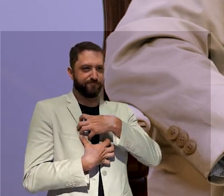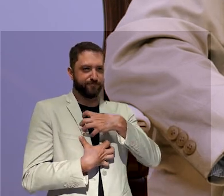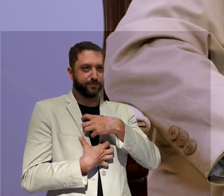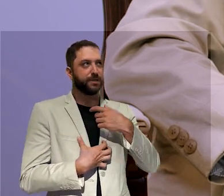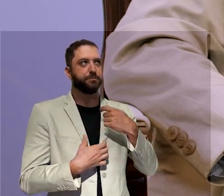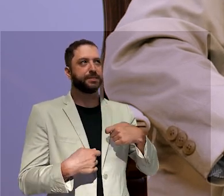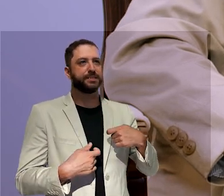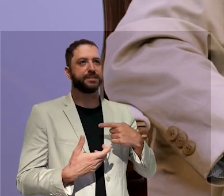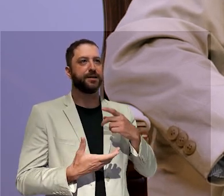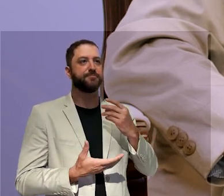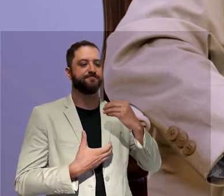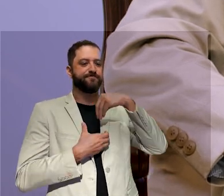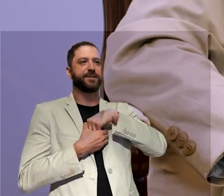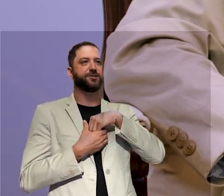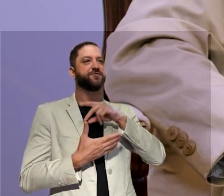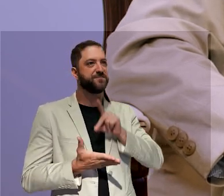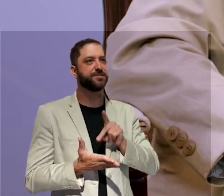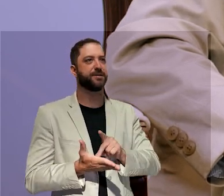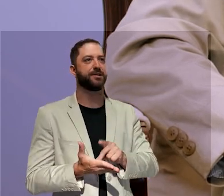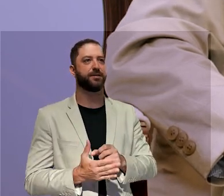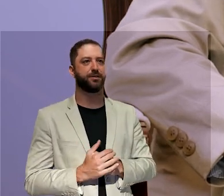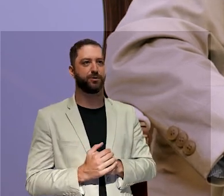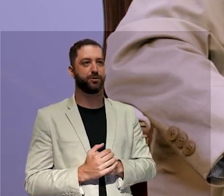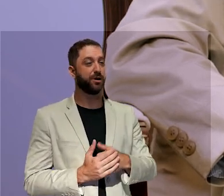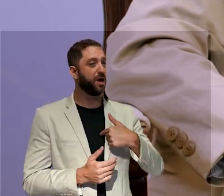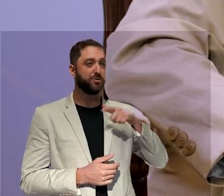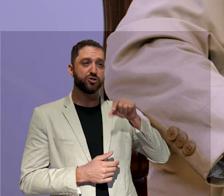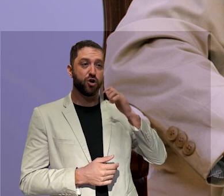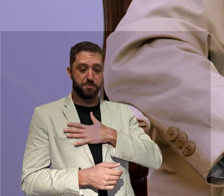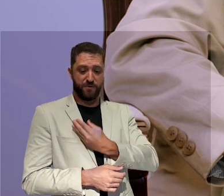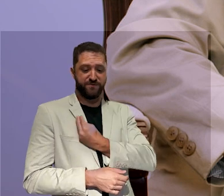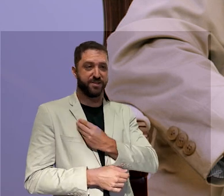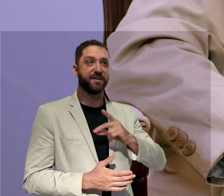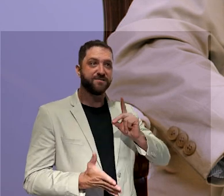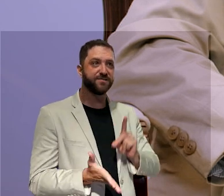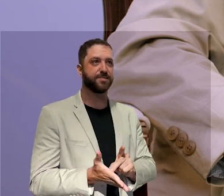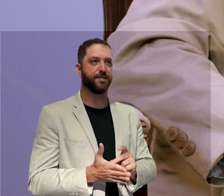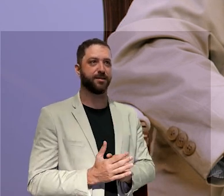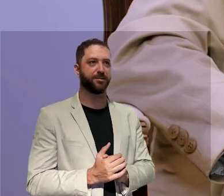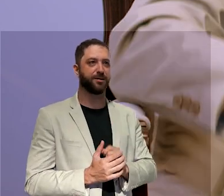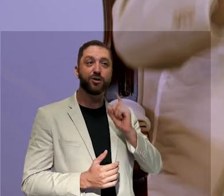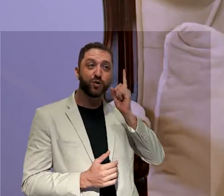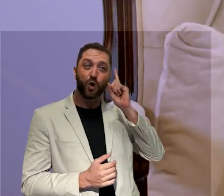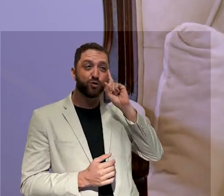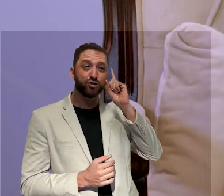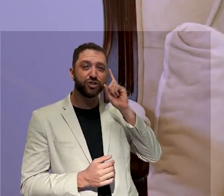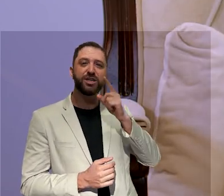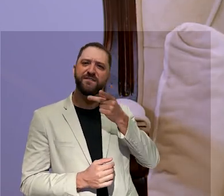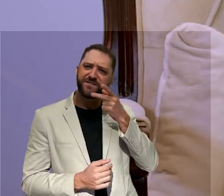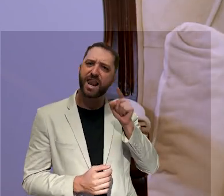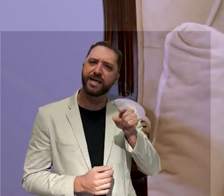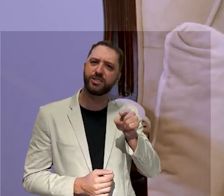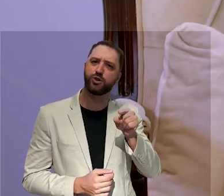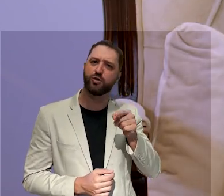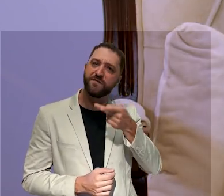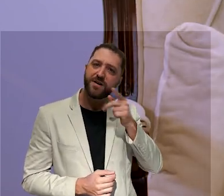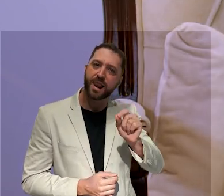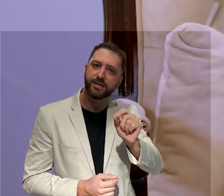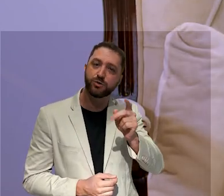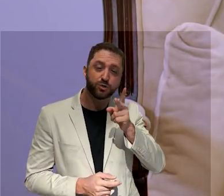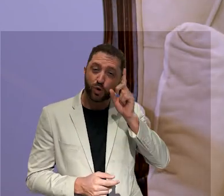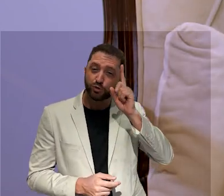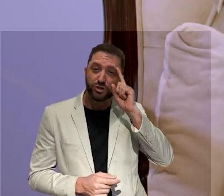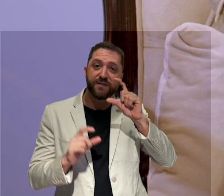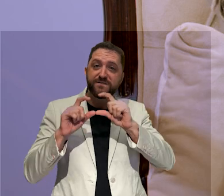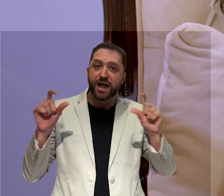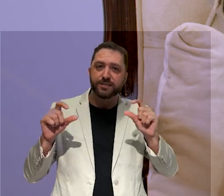é seja verdadeiro com você. Eu escolho a verdade na minha vida. Todos os dias repita esse mantra com você. Eu